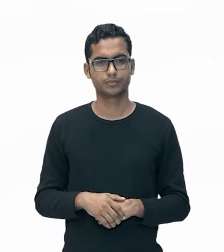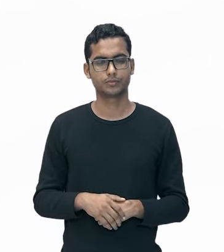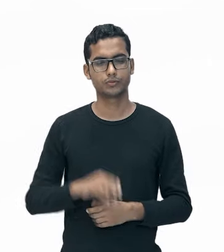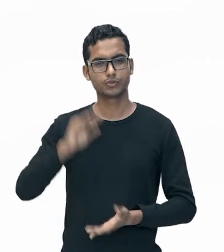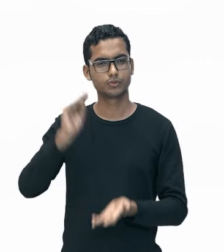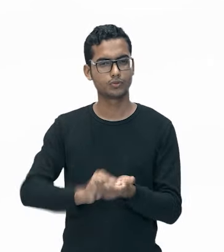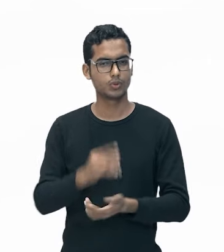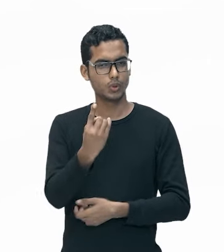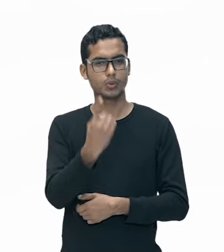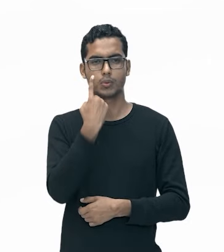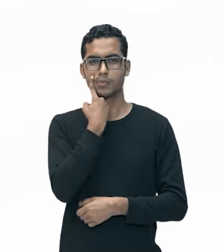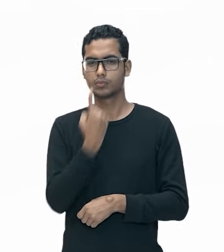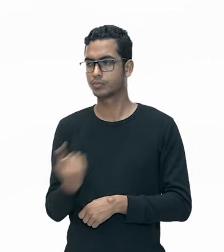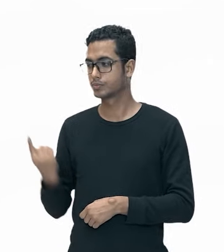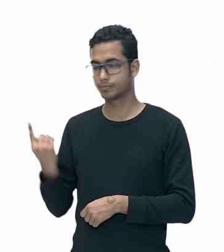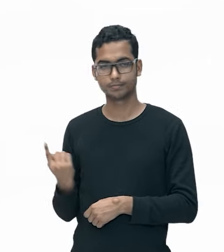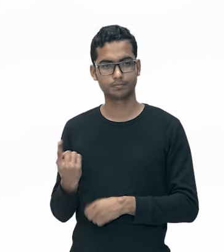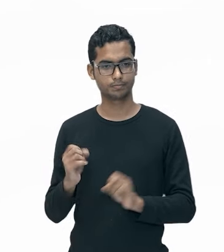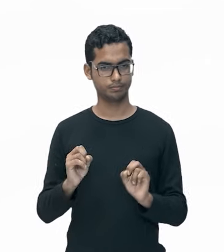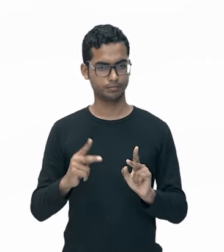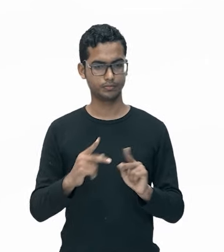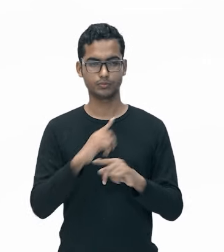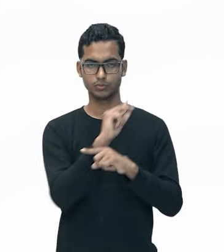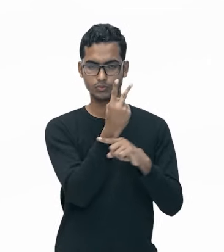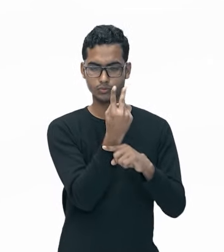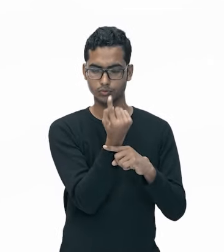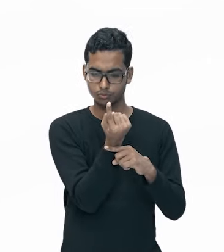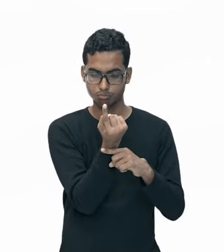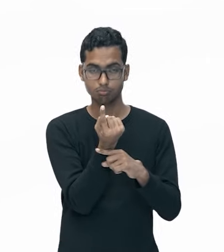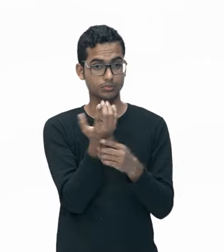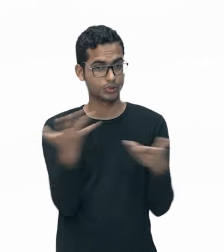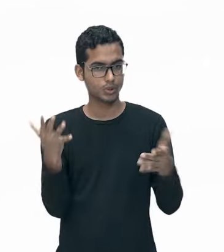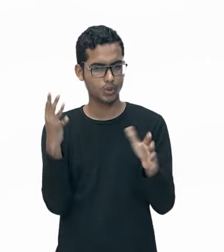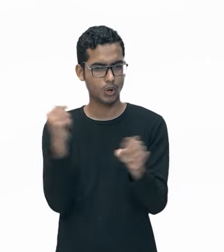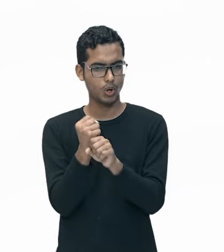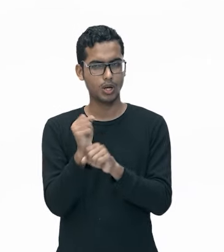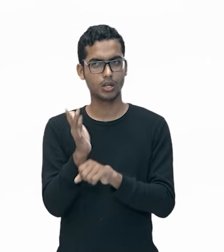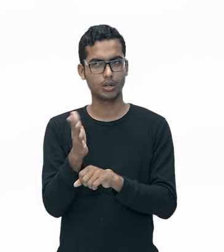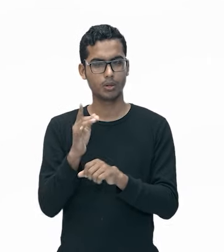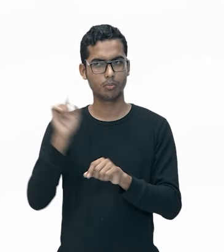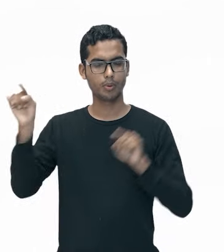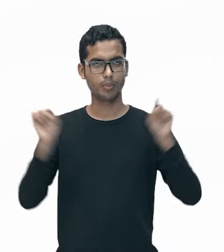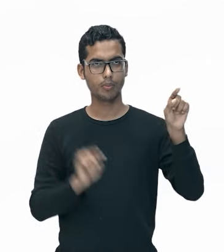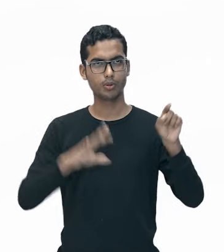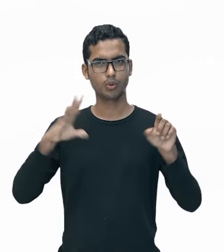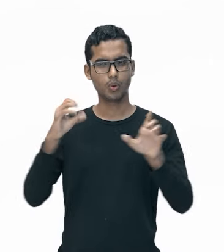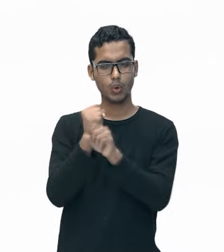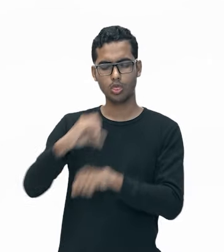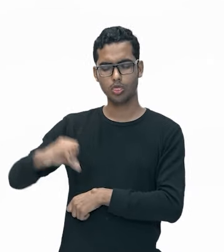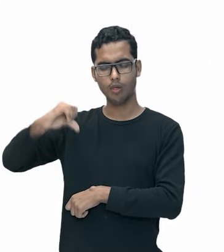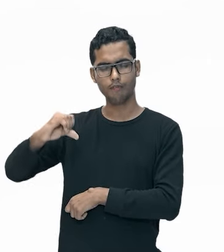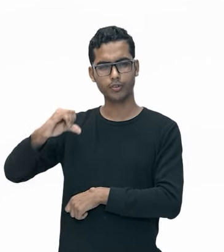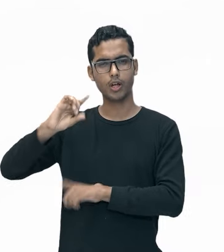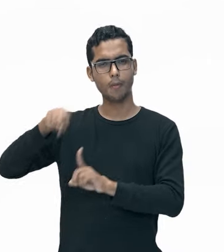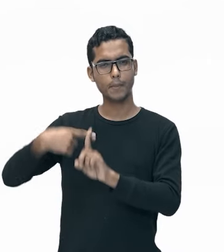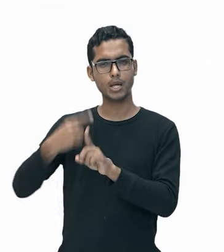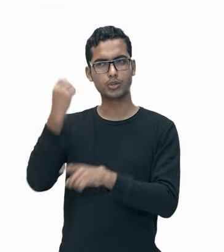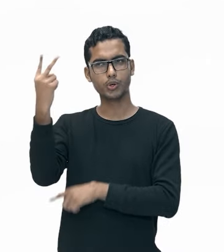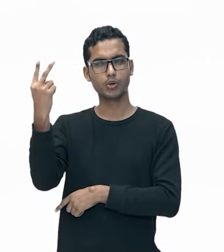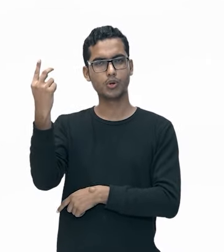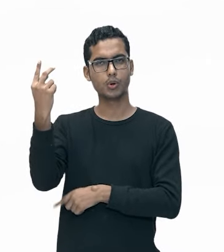hidrogênio tá agora somando tudo né Nós já tínhamos nove mais um ali de cima 10 e mais